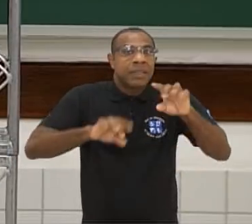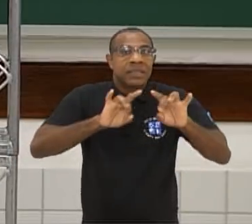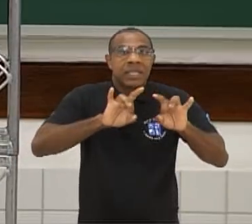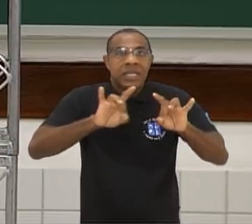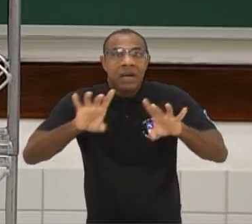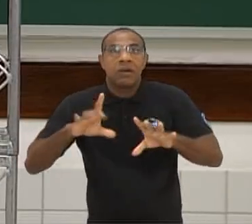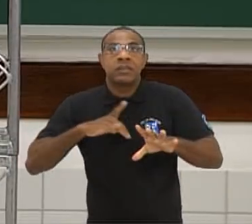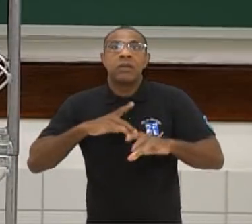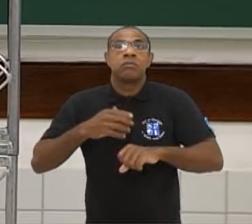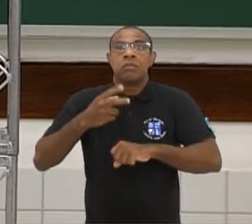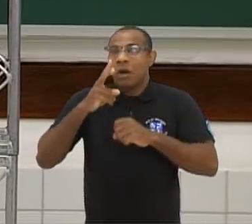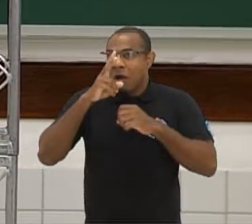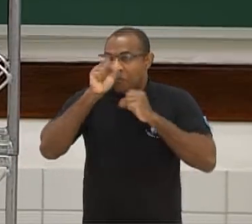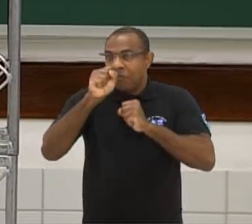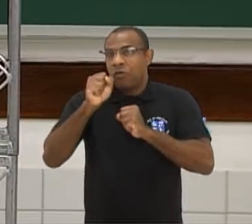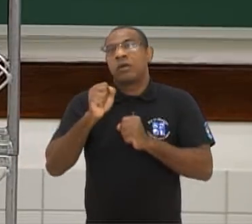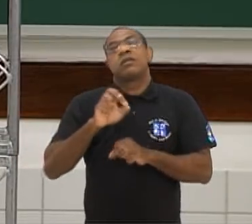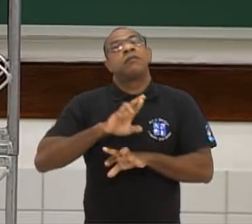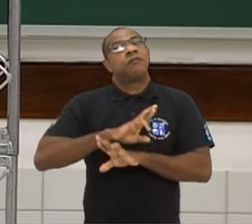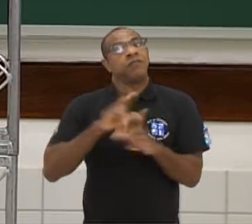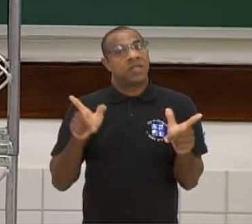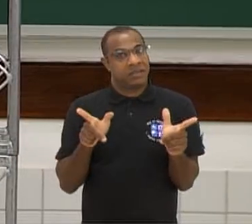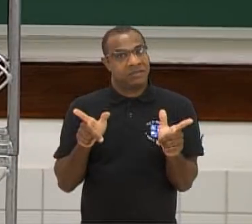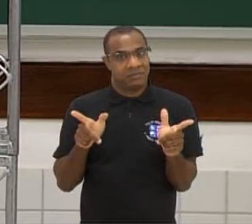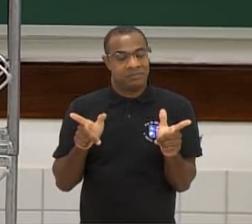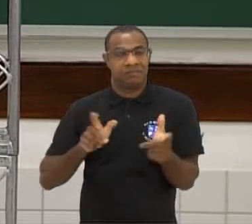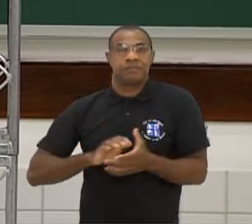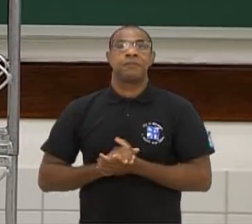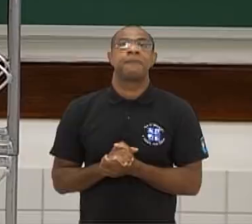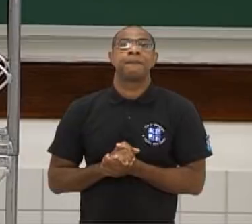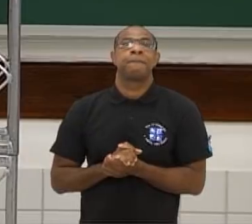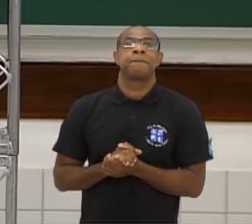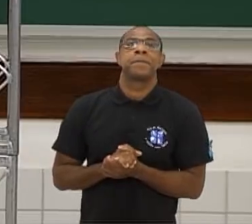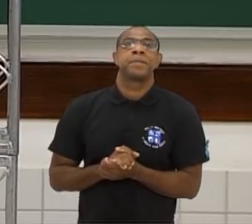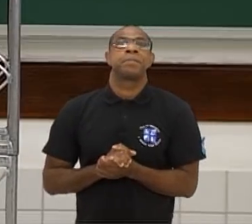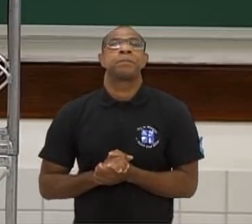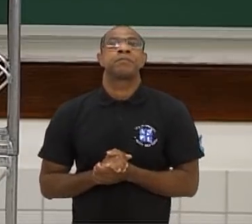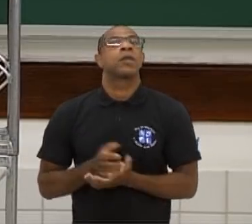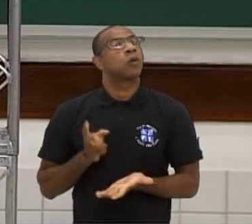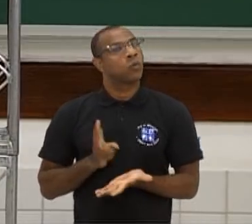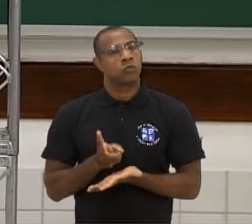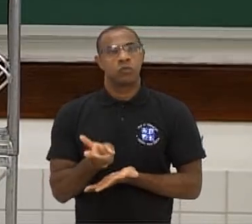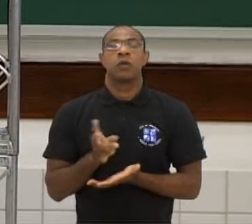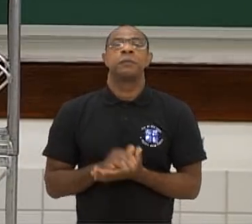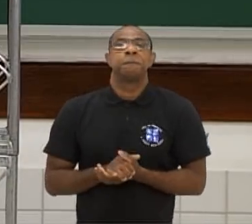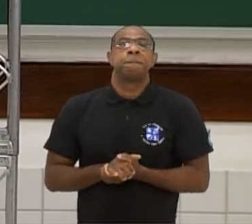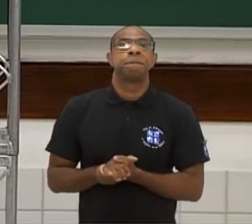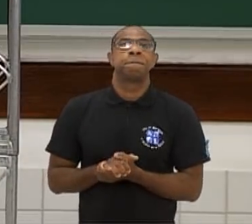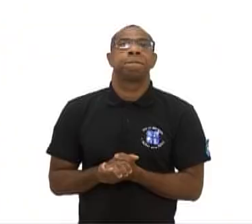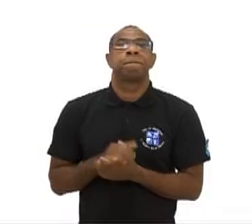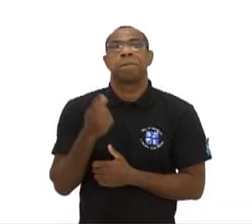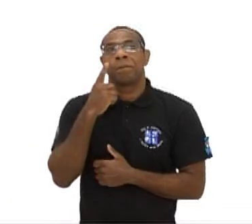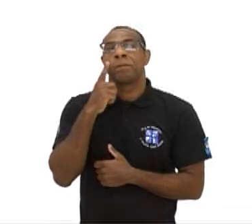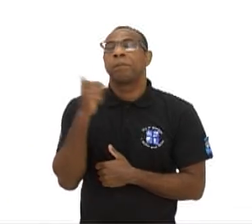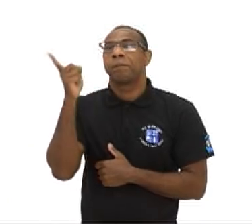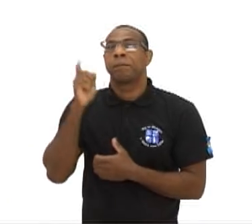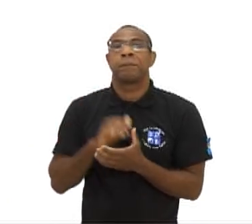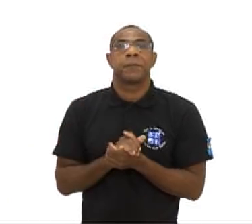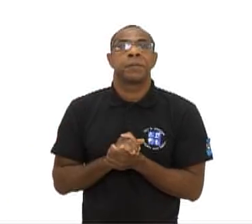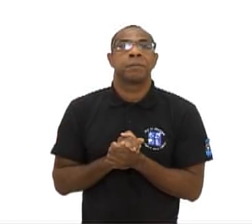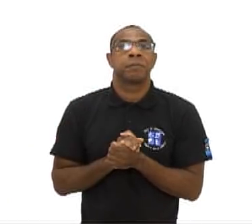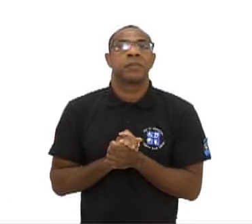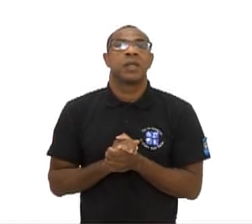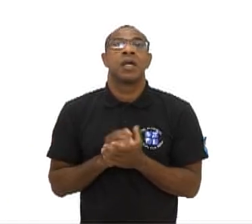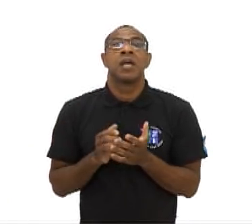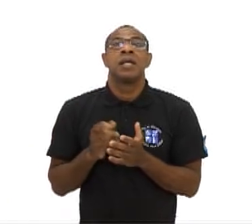vai apresentar uma resistividade diferente. Bom, continuando com a nossa aula, a gente tem aqui,